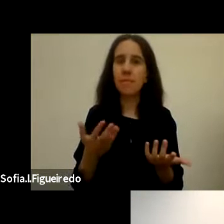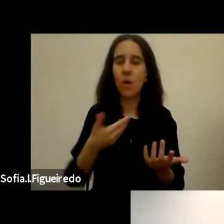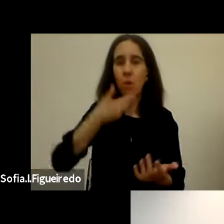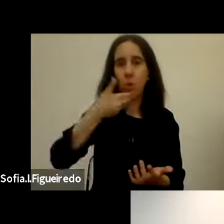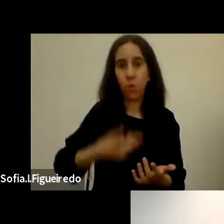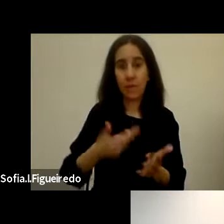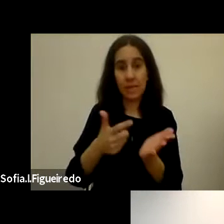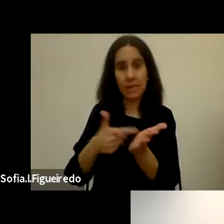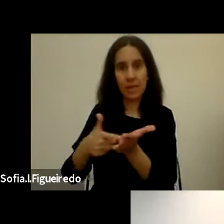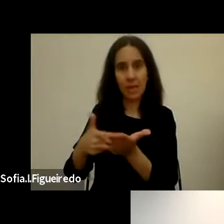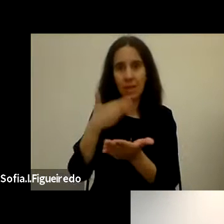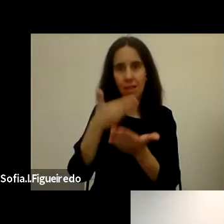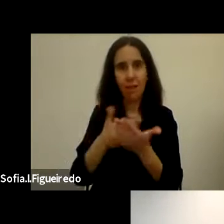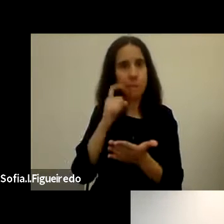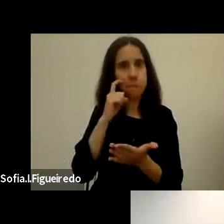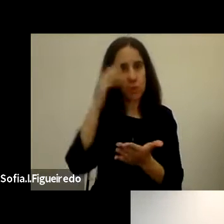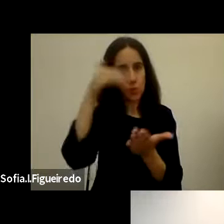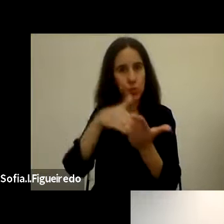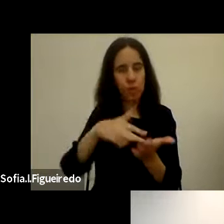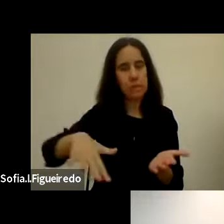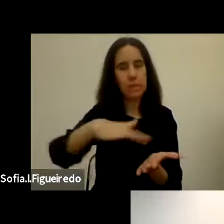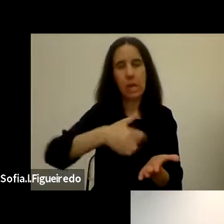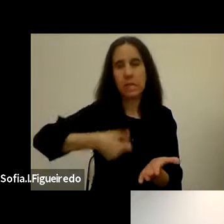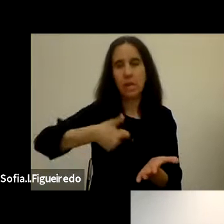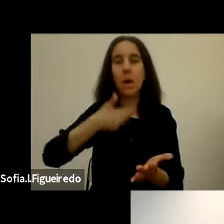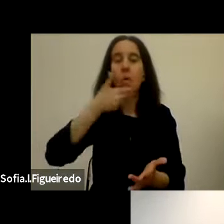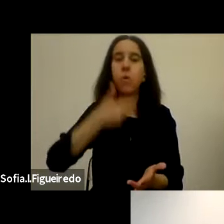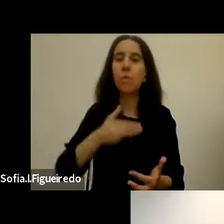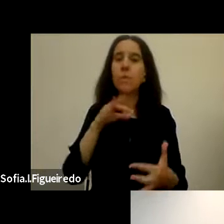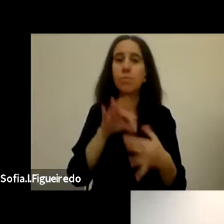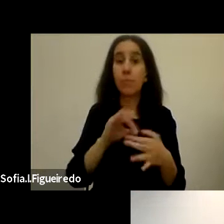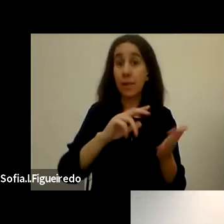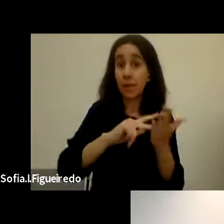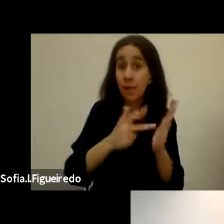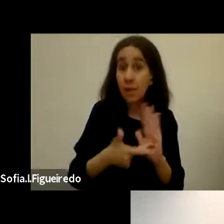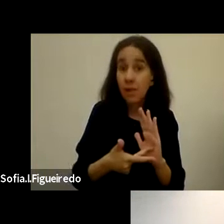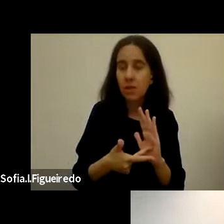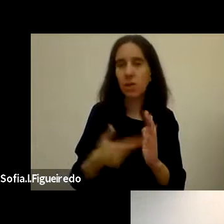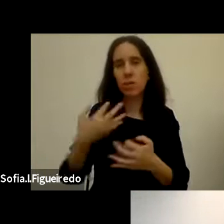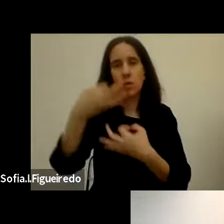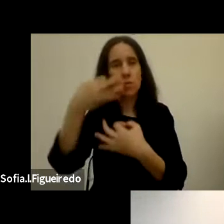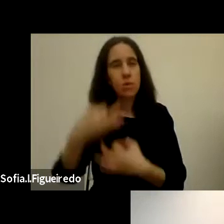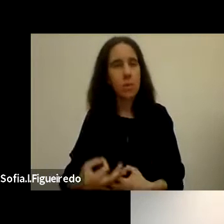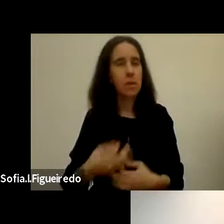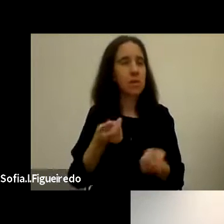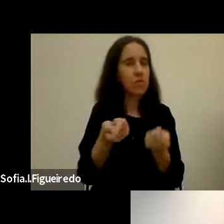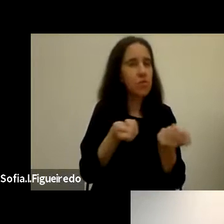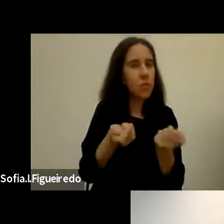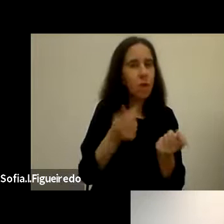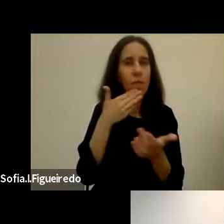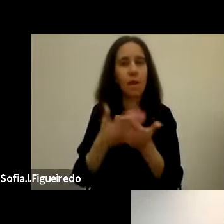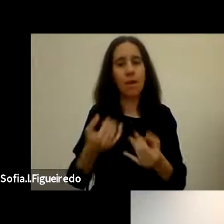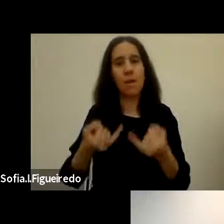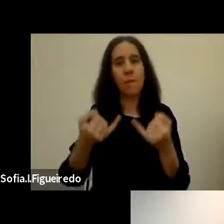competências necessárias para garantir o resultado são fundamentais. Estamos a falar de competências técnicas, de comportamento, de gestão, que levam depois